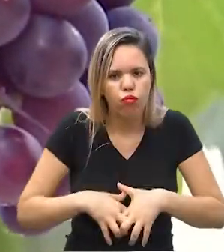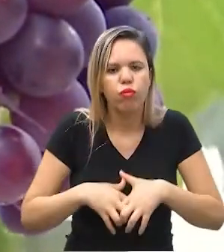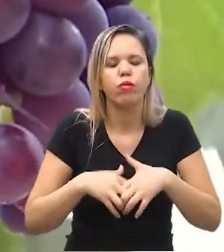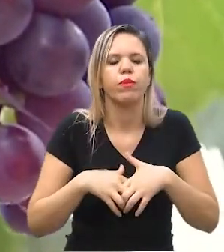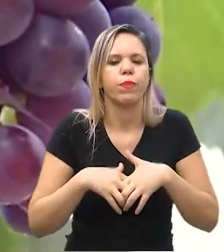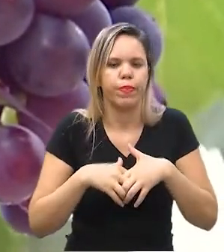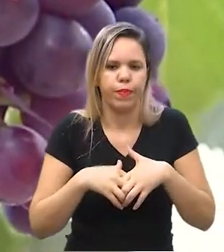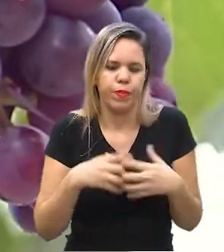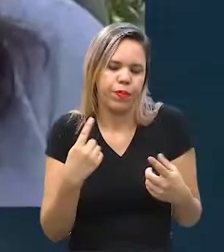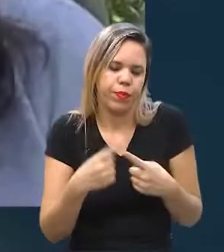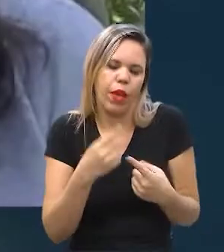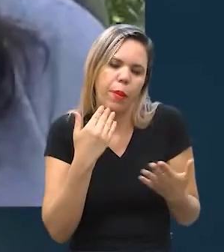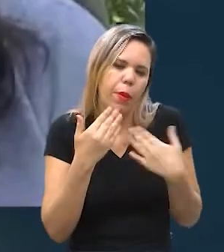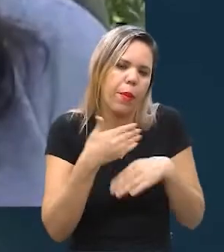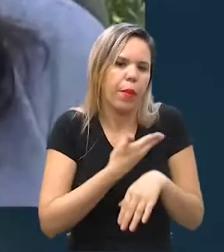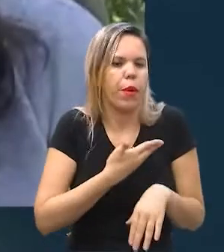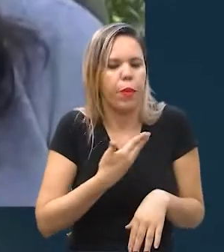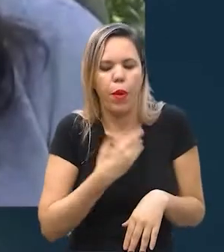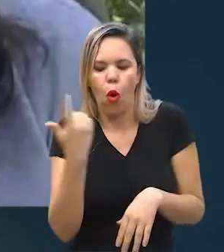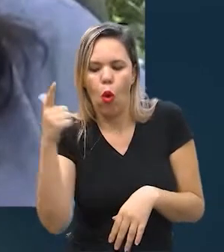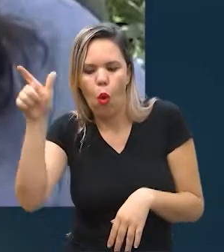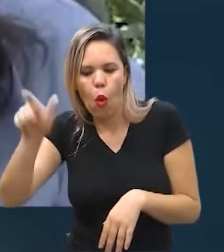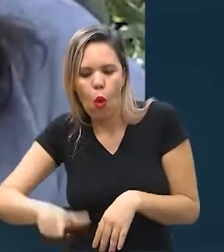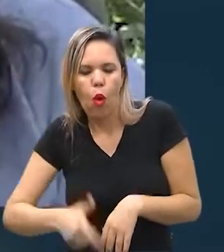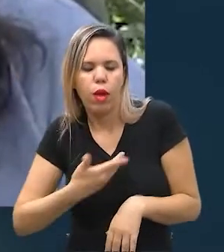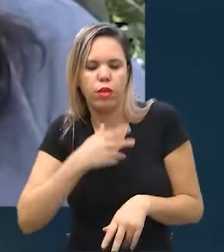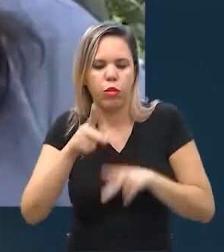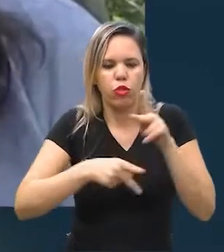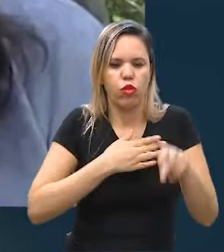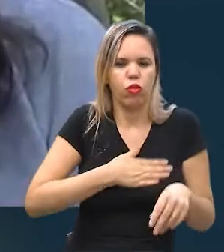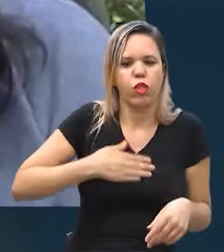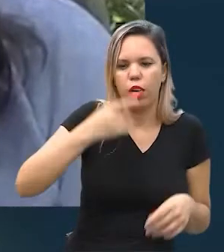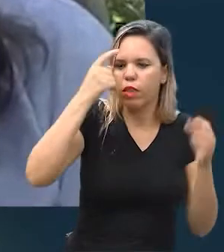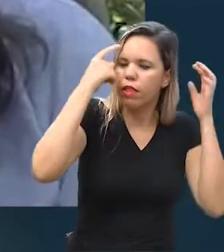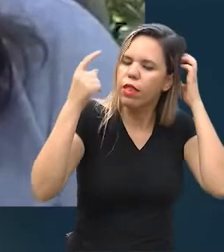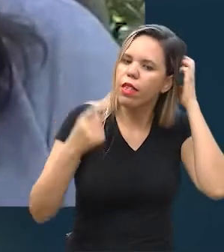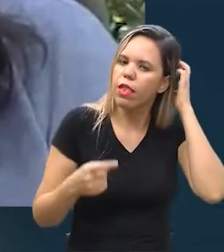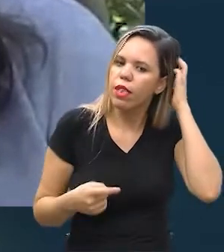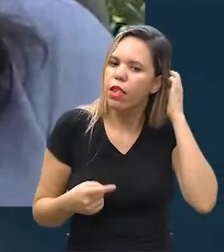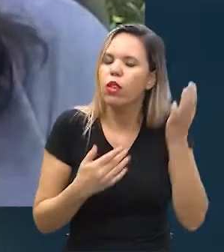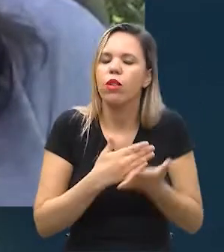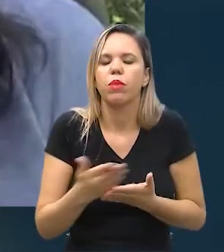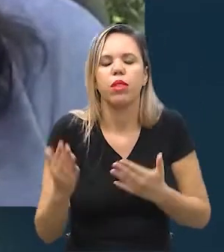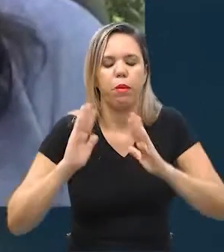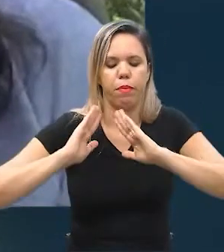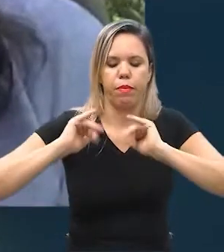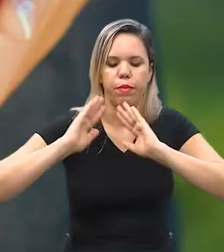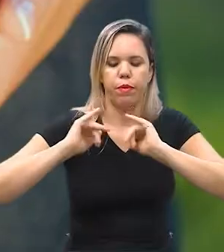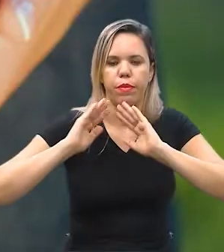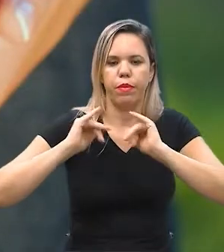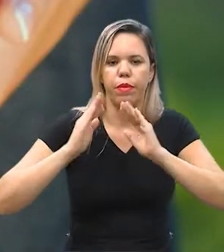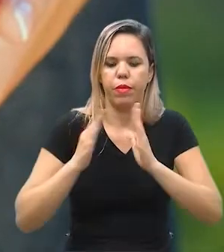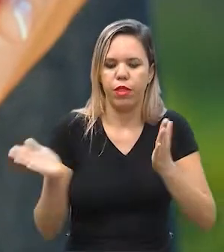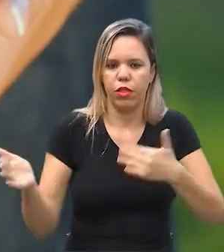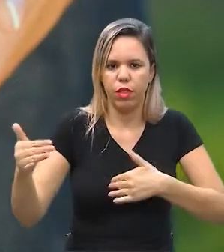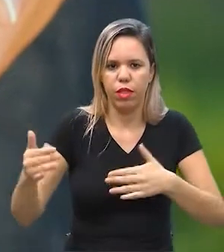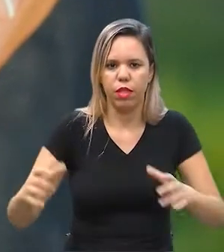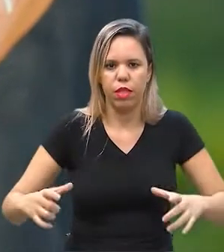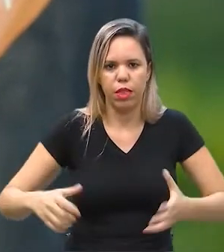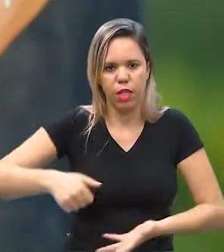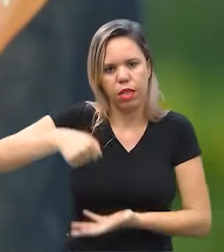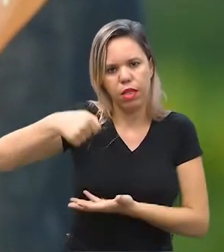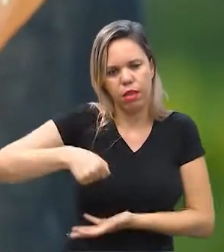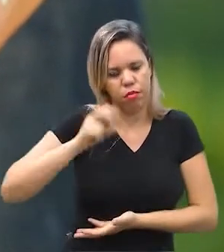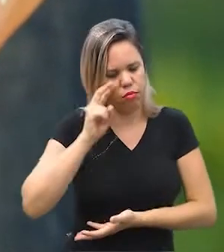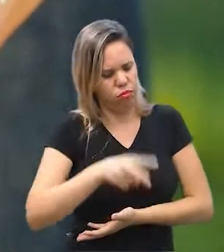porque conversa com um amigo, com outro, as pessoas gostaram da ideia e começaram a nos pedir cestas. Num primeiro momento, a gente